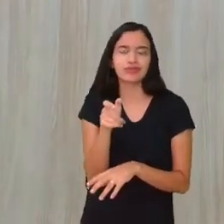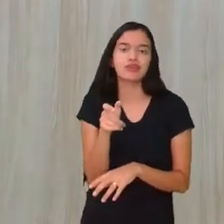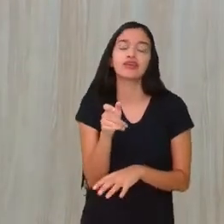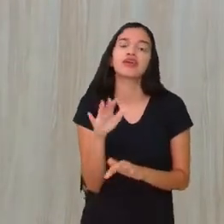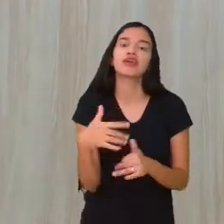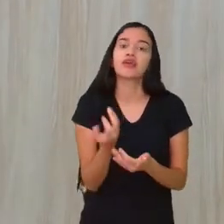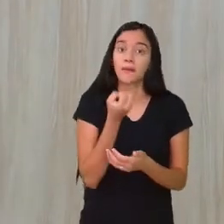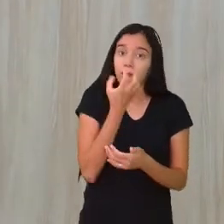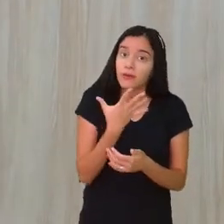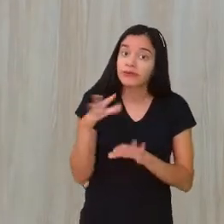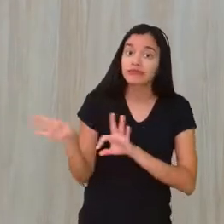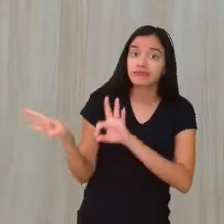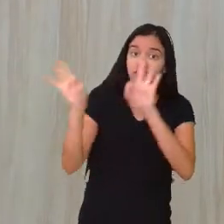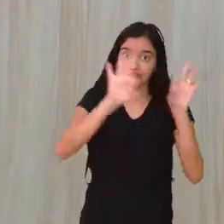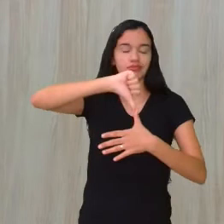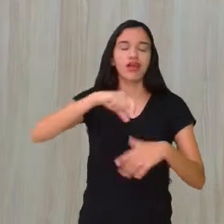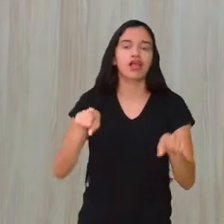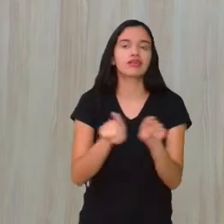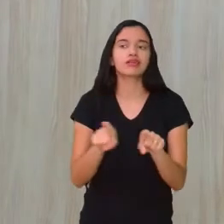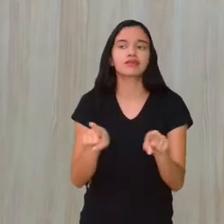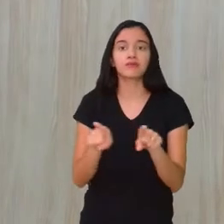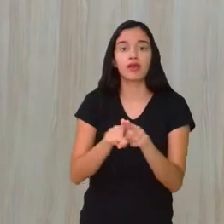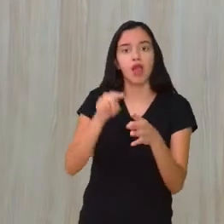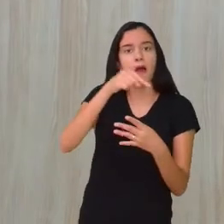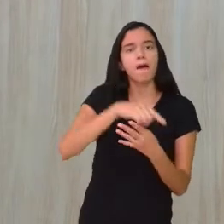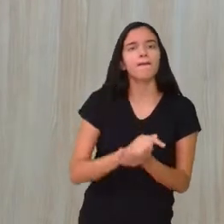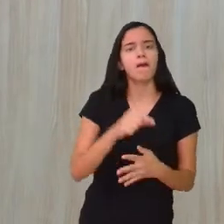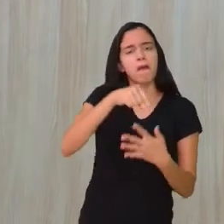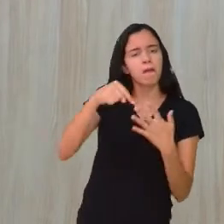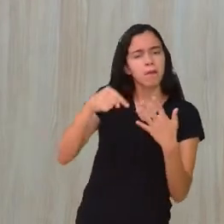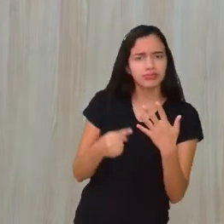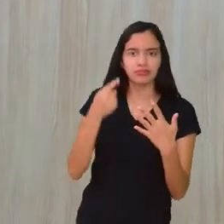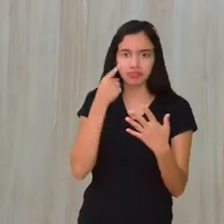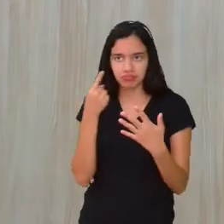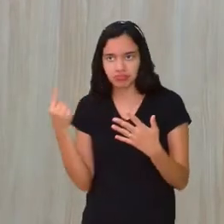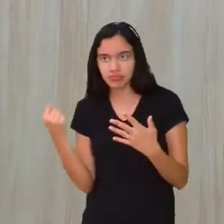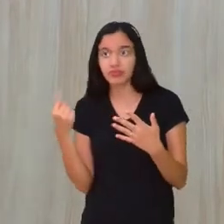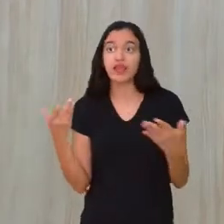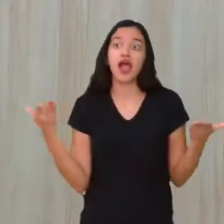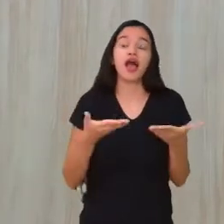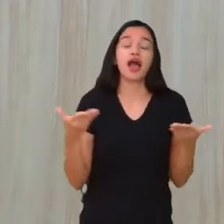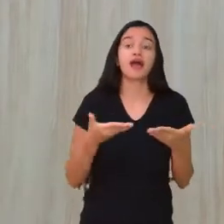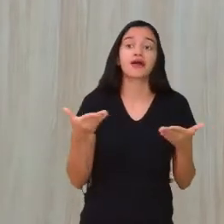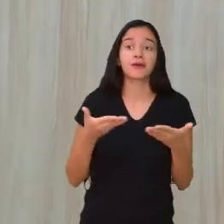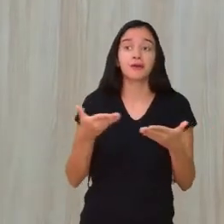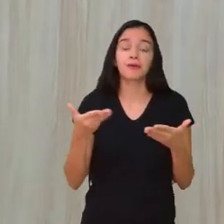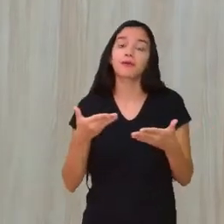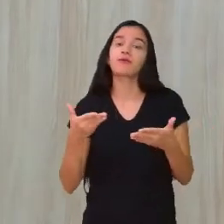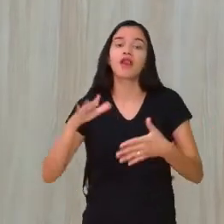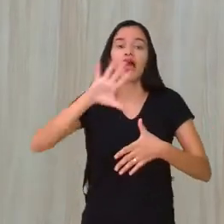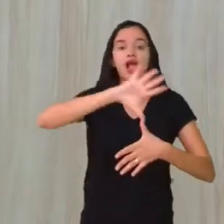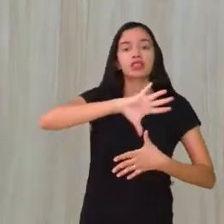fechas. Muchas familias colocan altares en sus casas para recordar a sus seres queridos muertos. Aqui, ó,